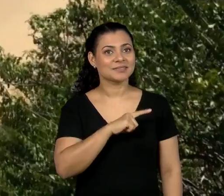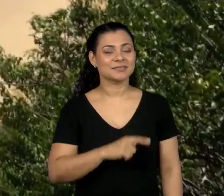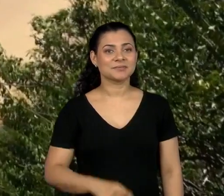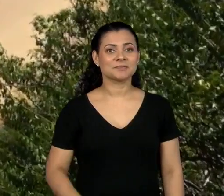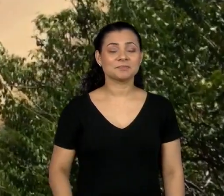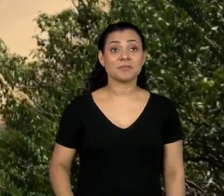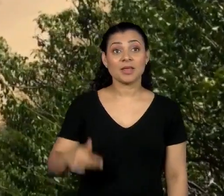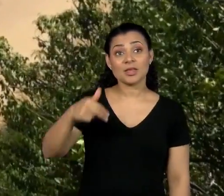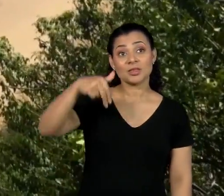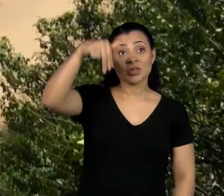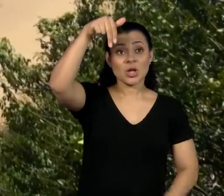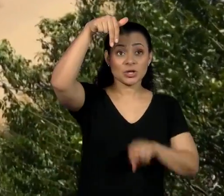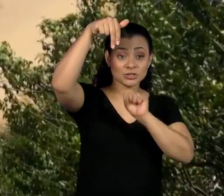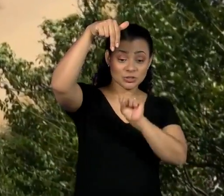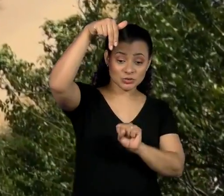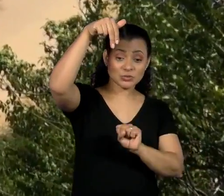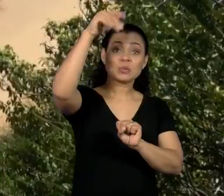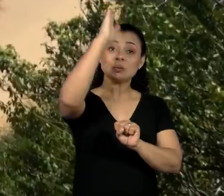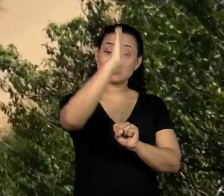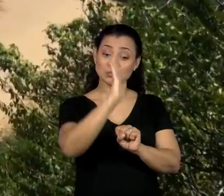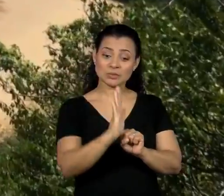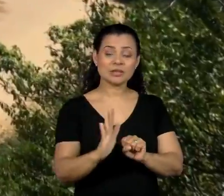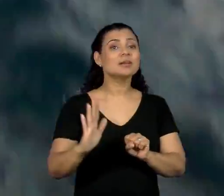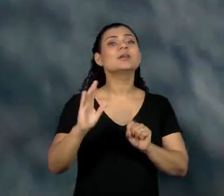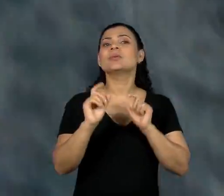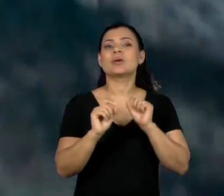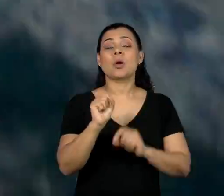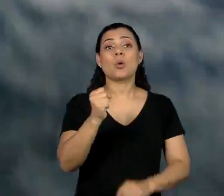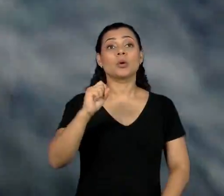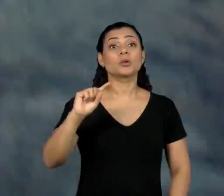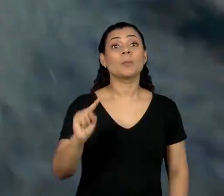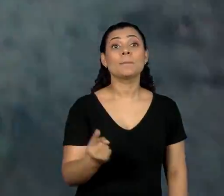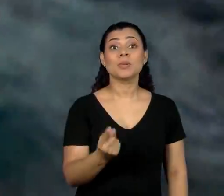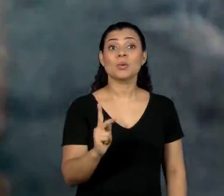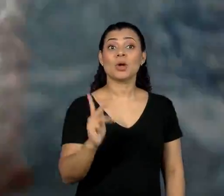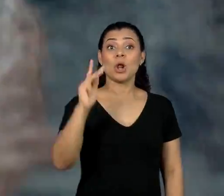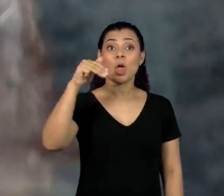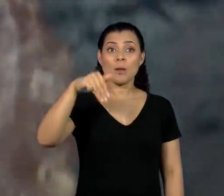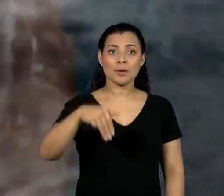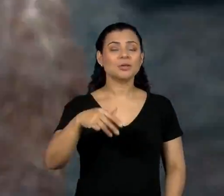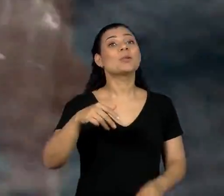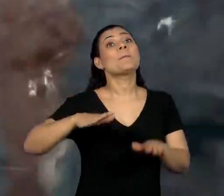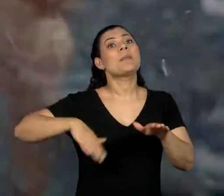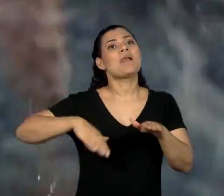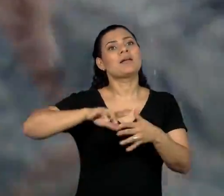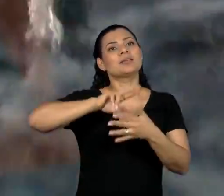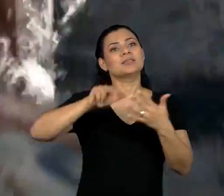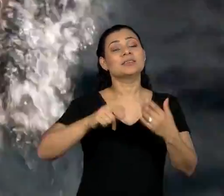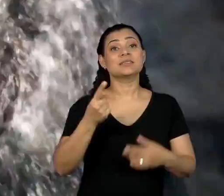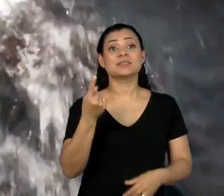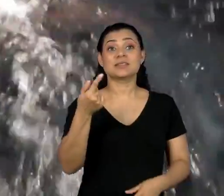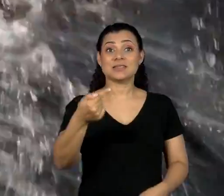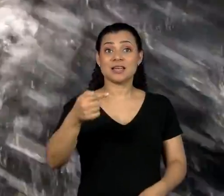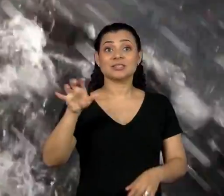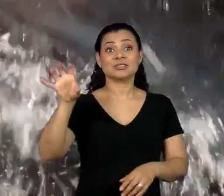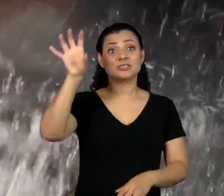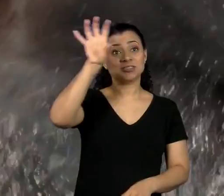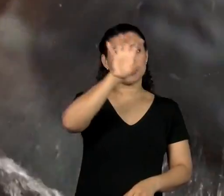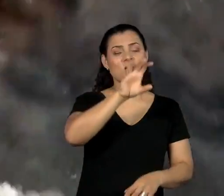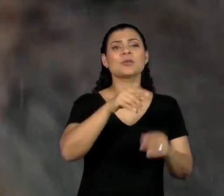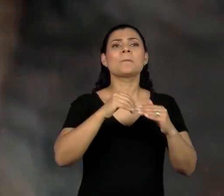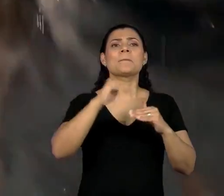De norte a sul, são mais de 8.000 quilômetros de faixa litorânea, onde estão 17 estados e mais